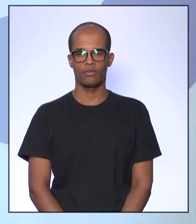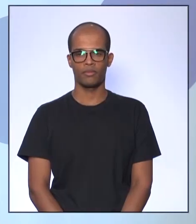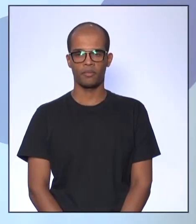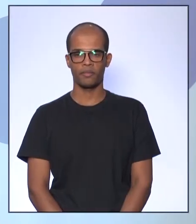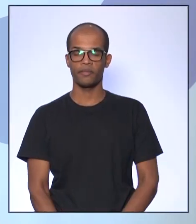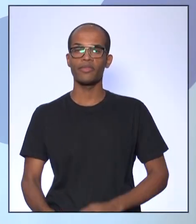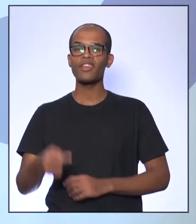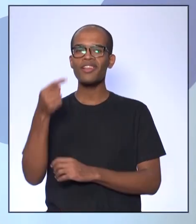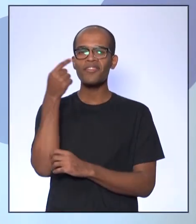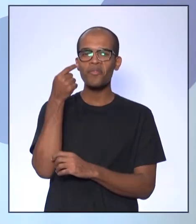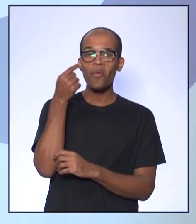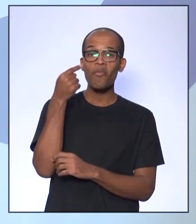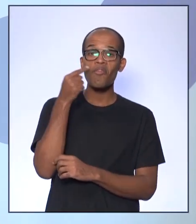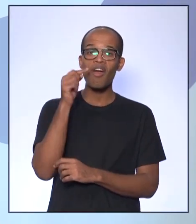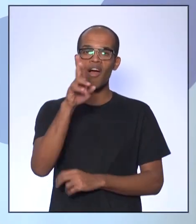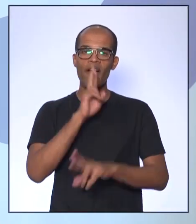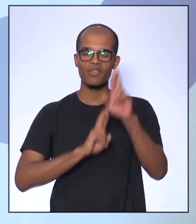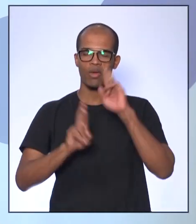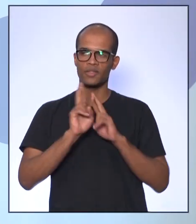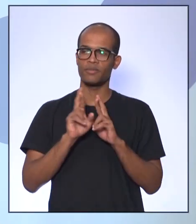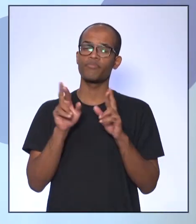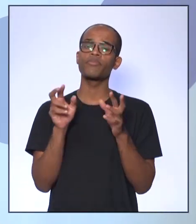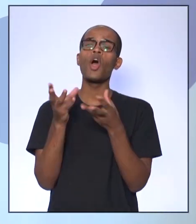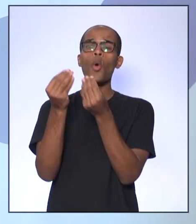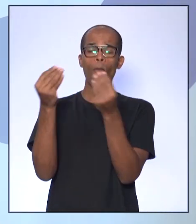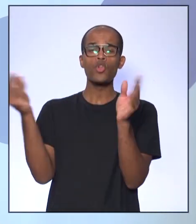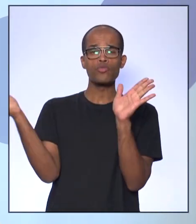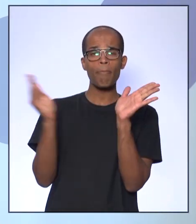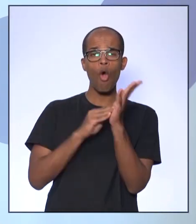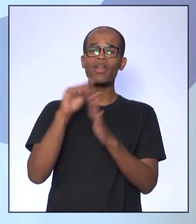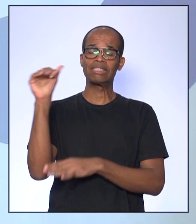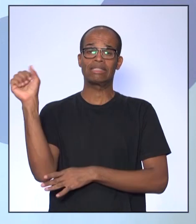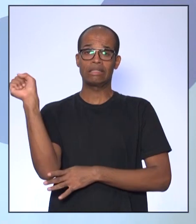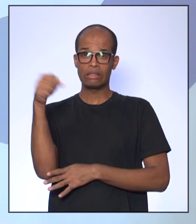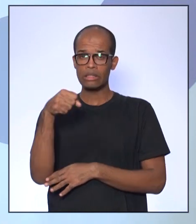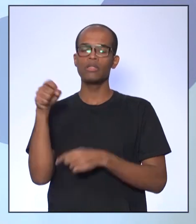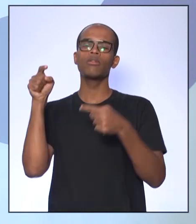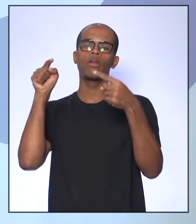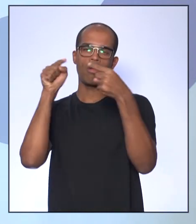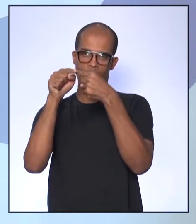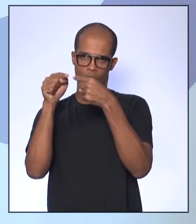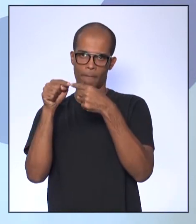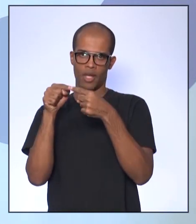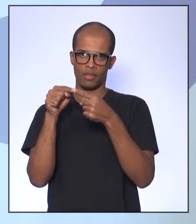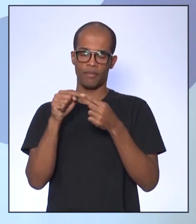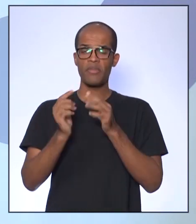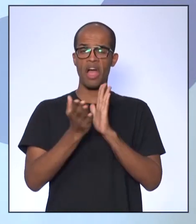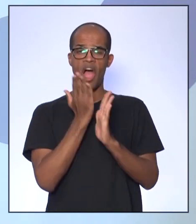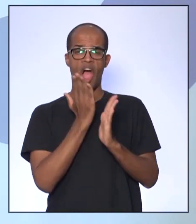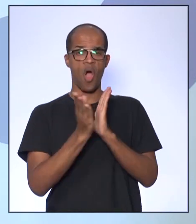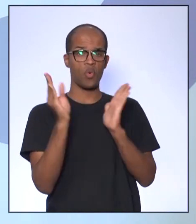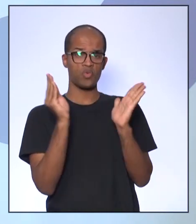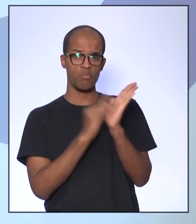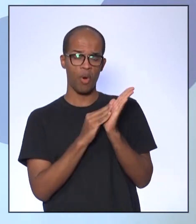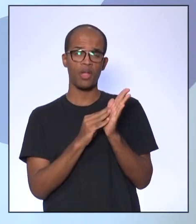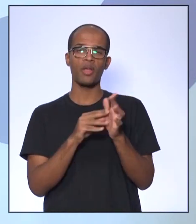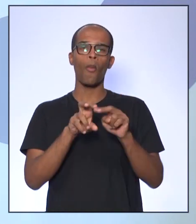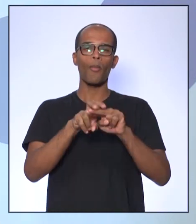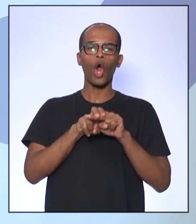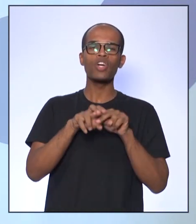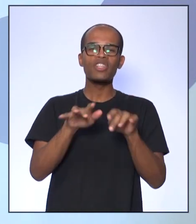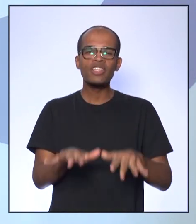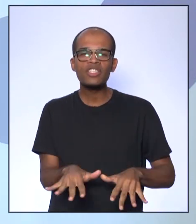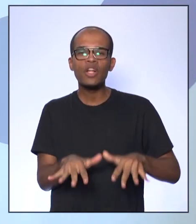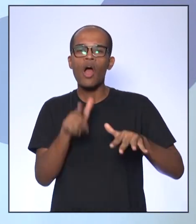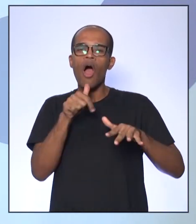Então vamos lá para as respostas. Muitos colocaram que sim, né, que combina. Alguns colocaram por conta das enchentes,